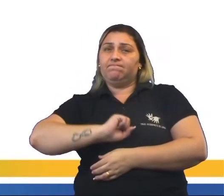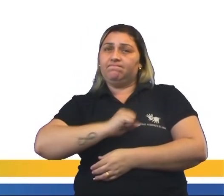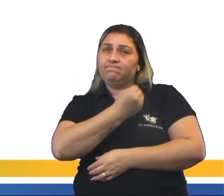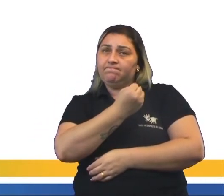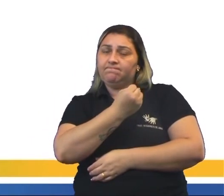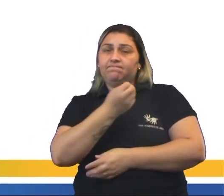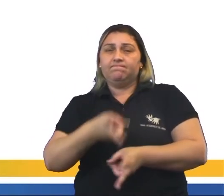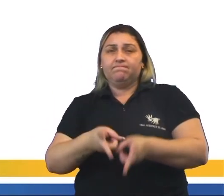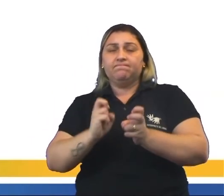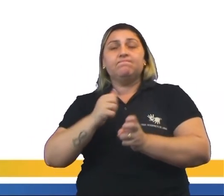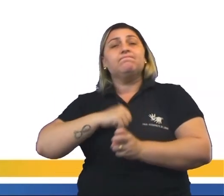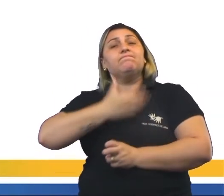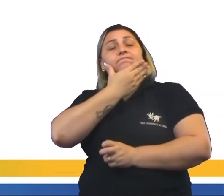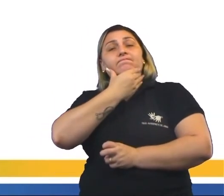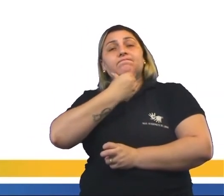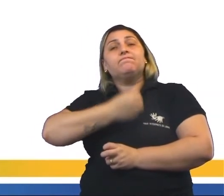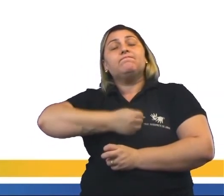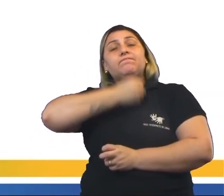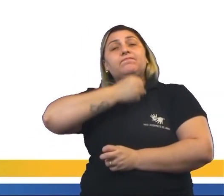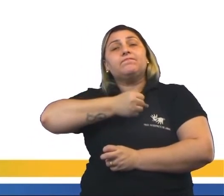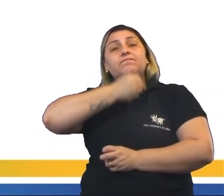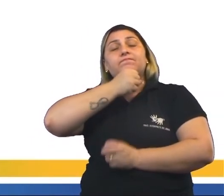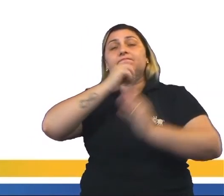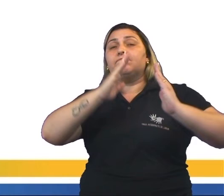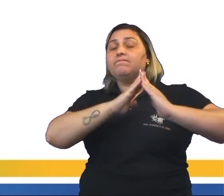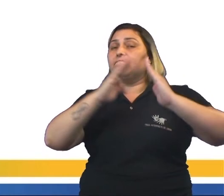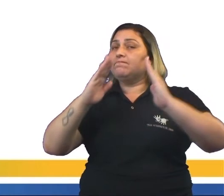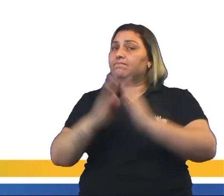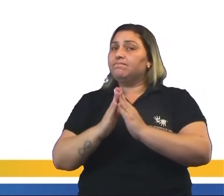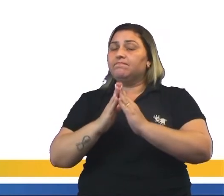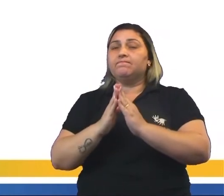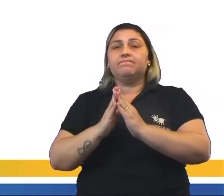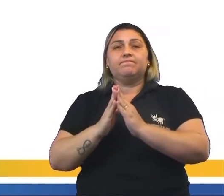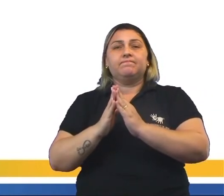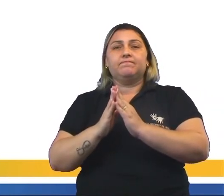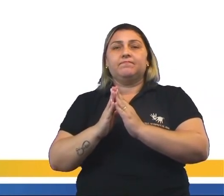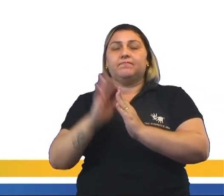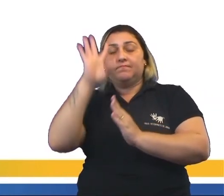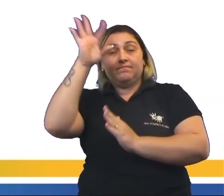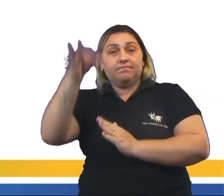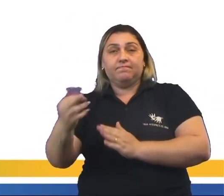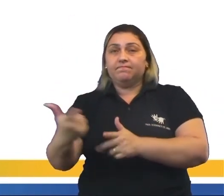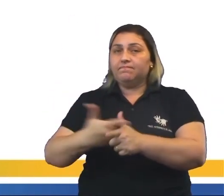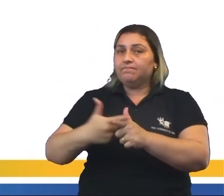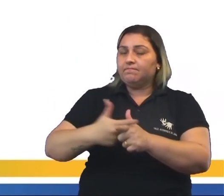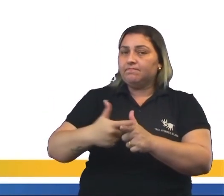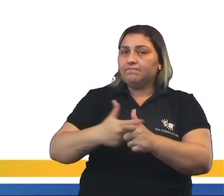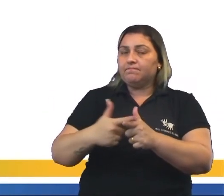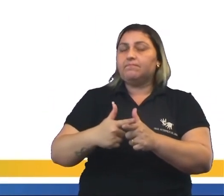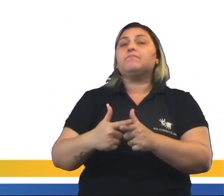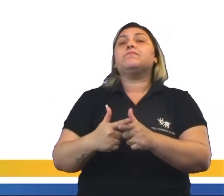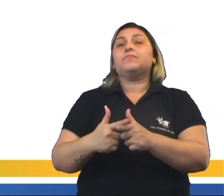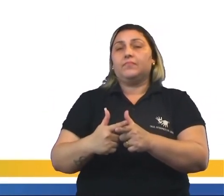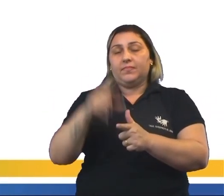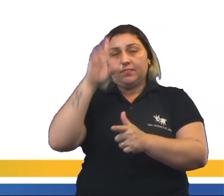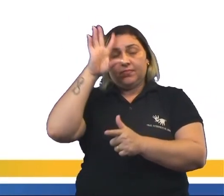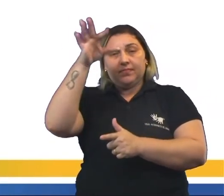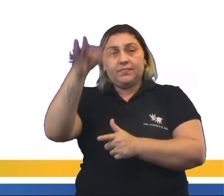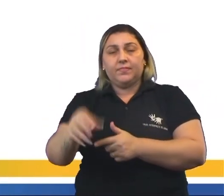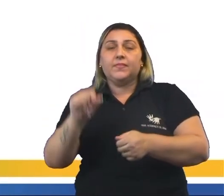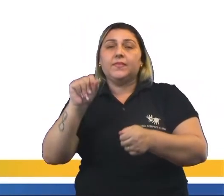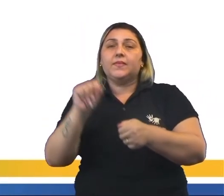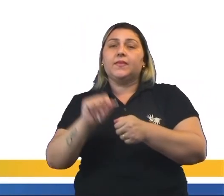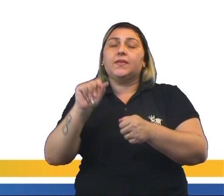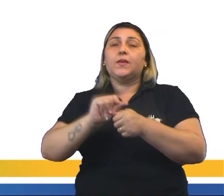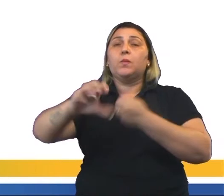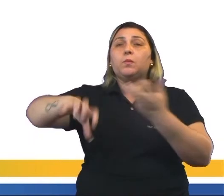percebeu que meu avô e os homens da vizinhança não tomavam a iniciativa de resolver o problema. Assim, decidiu fazer um